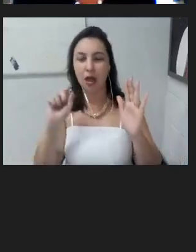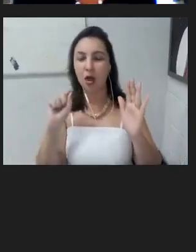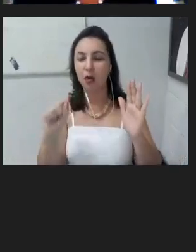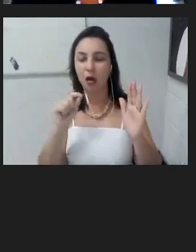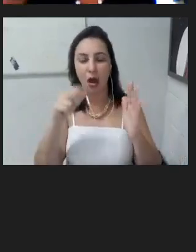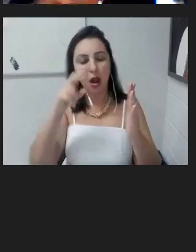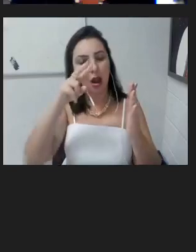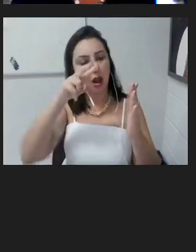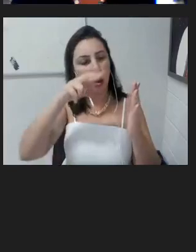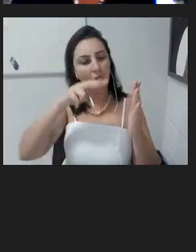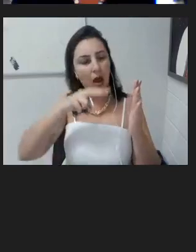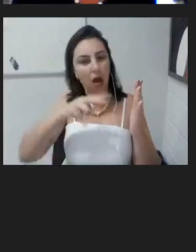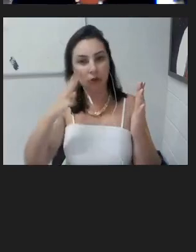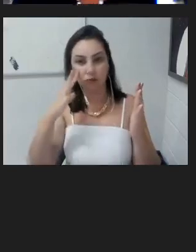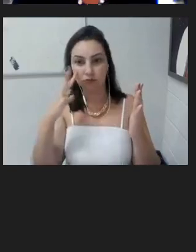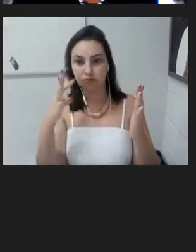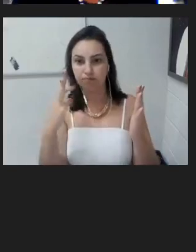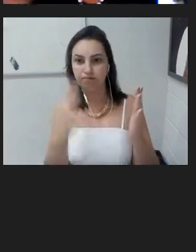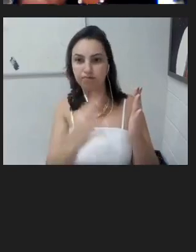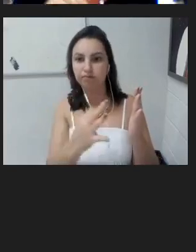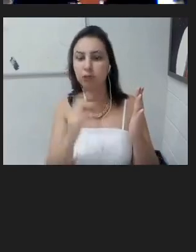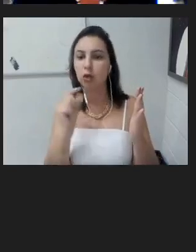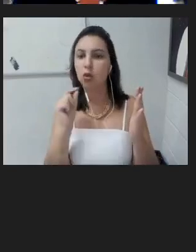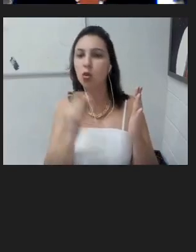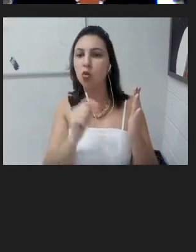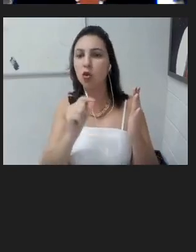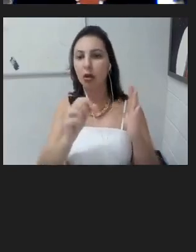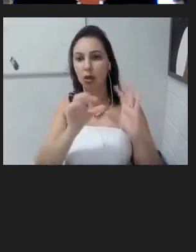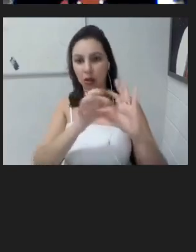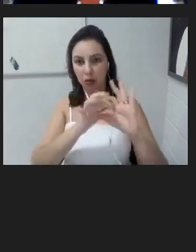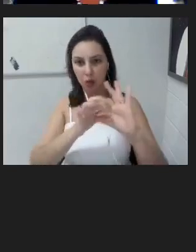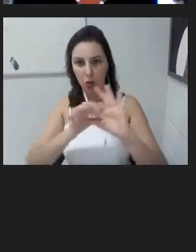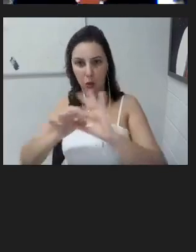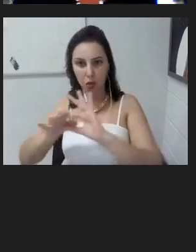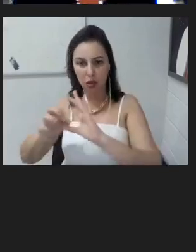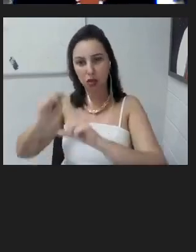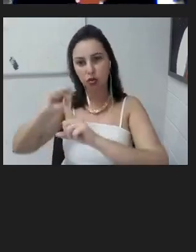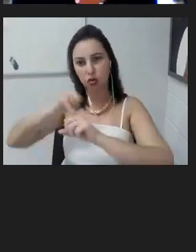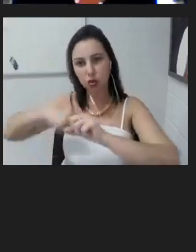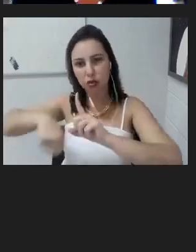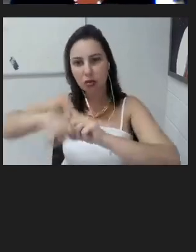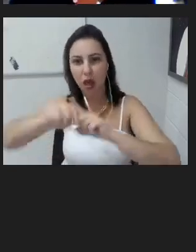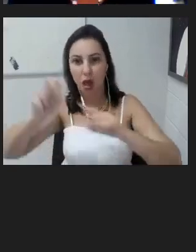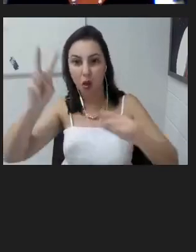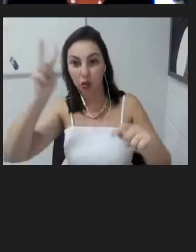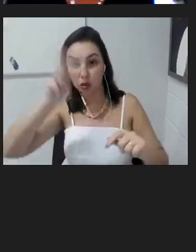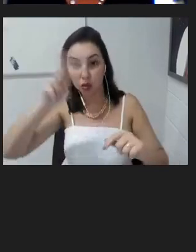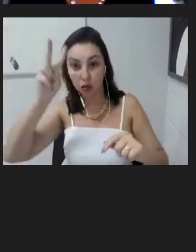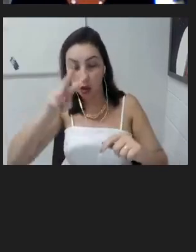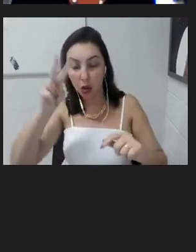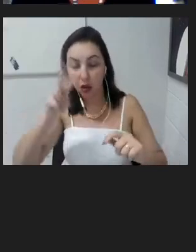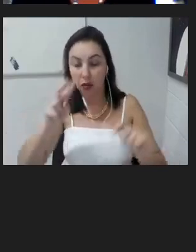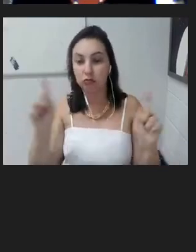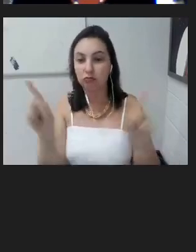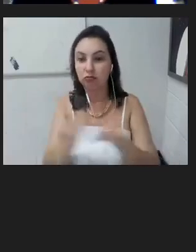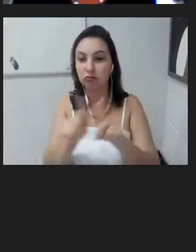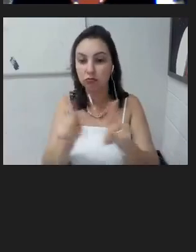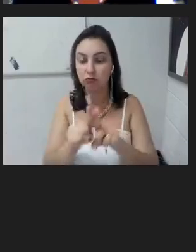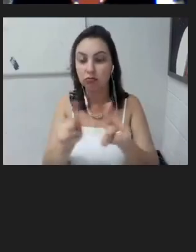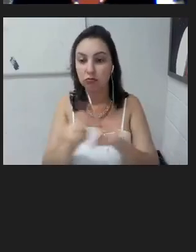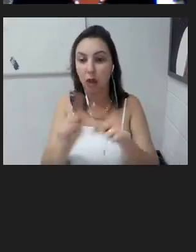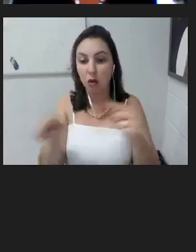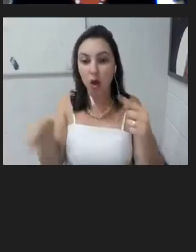mais atenta do contexto social, histórico e das condições